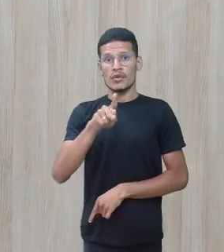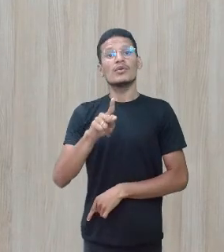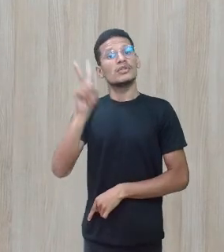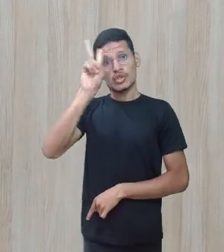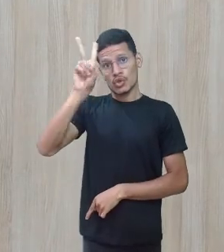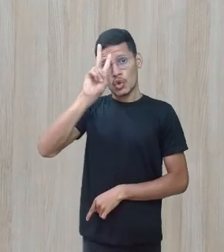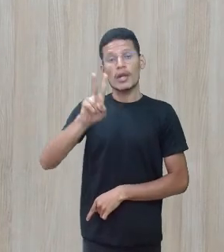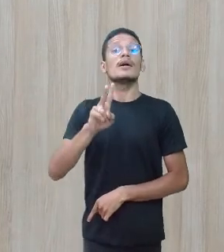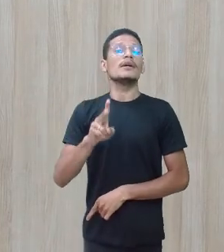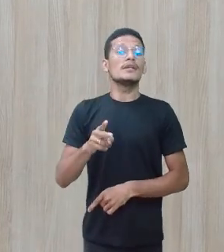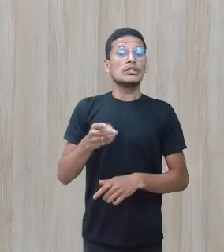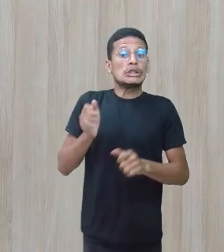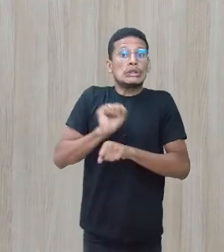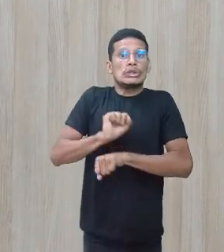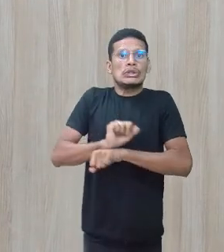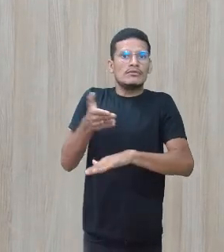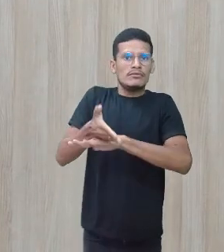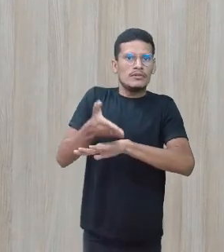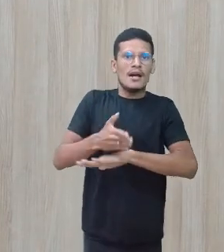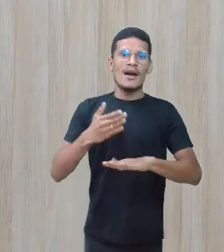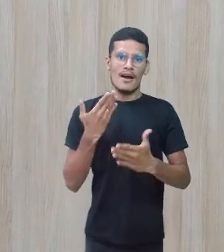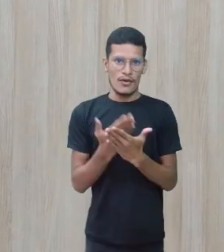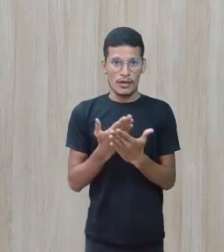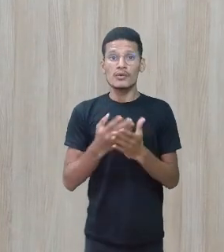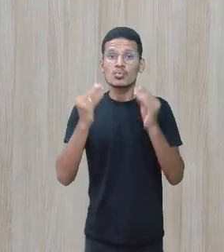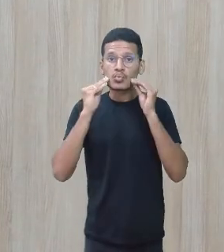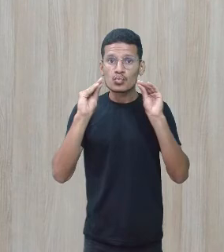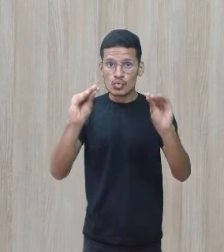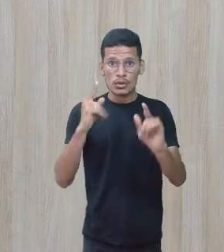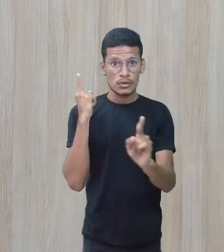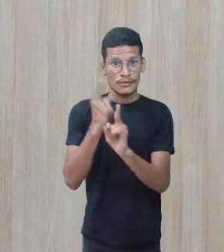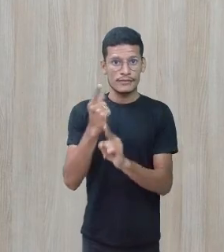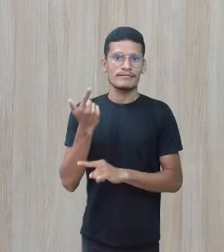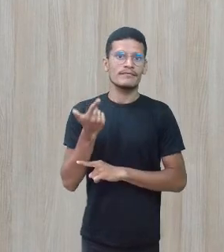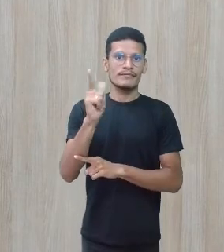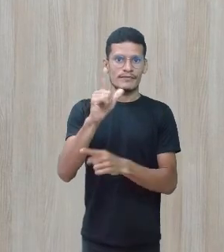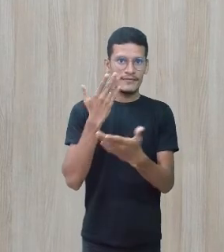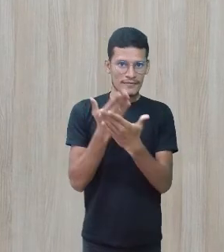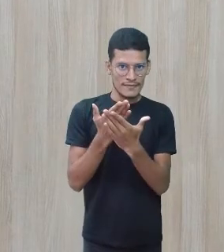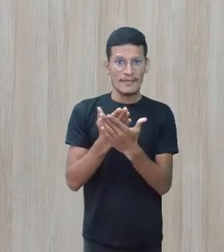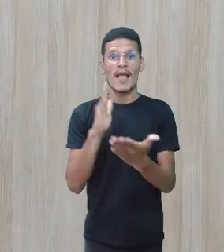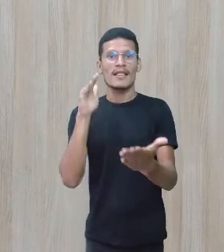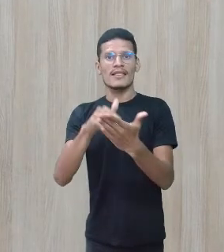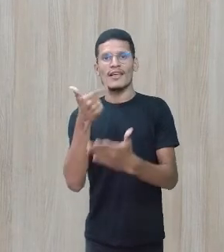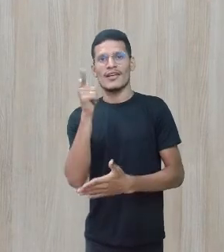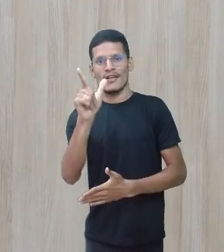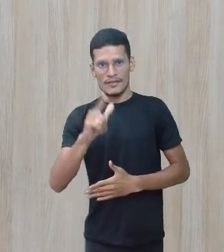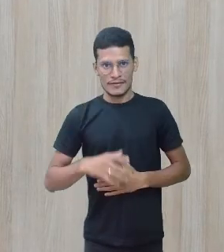entrar na nossa aula, tá bom? Um cheiro para vocês. A gente se vê na próxima aula. Até mais.